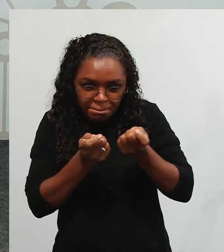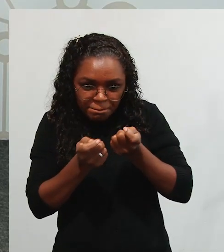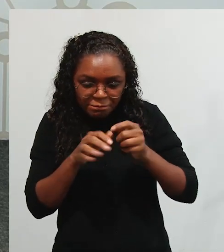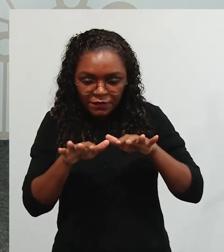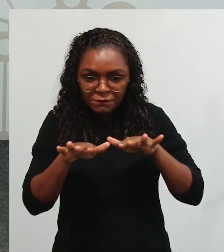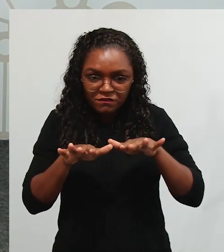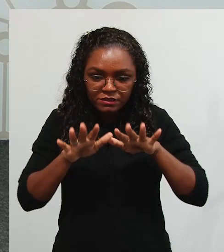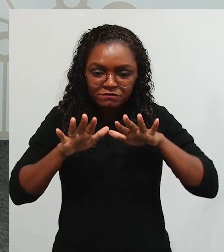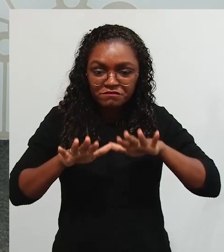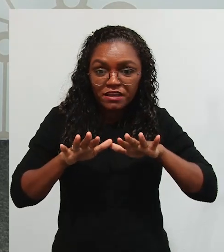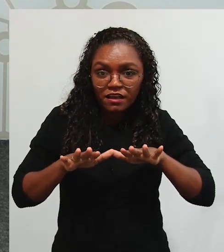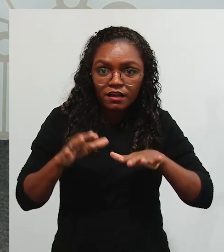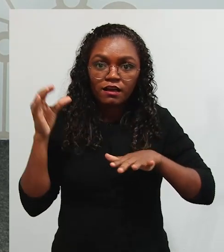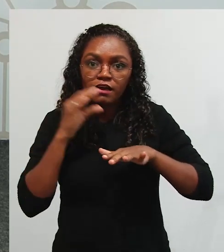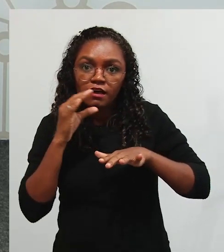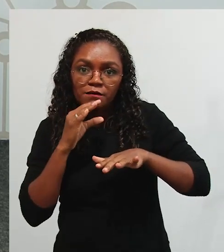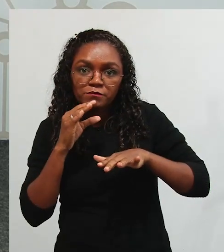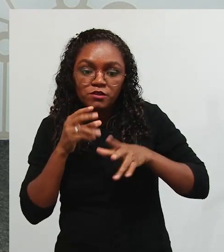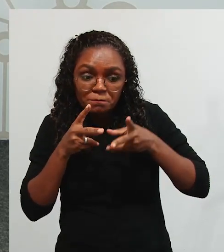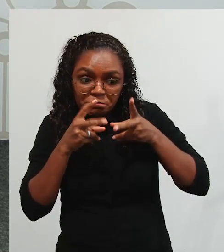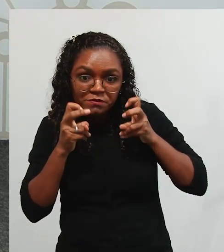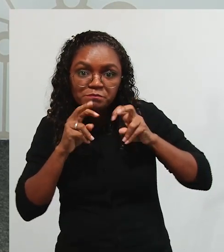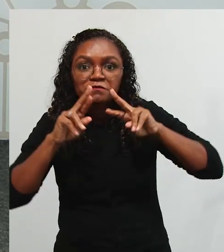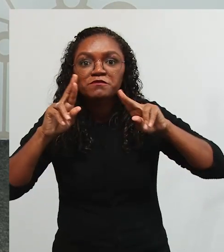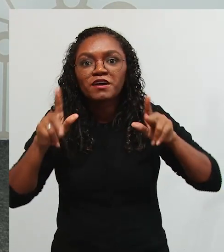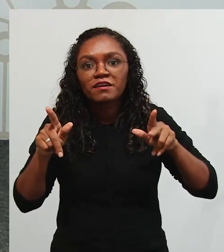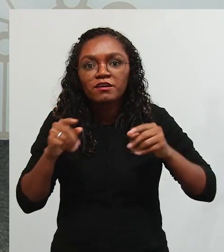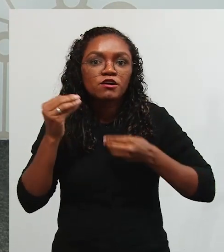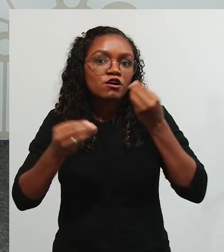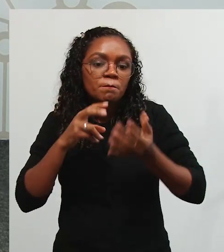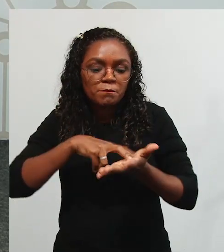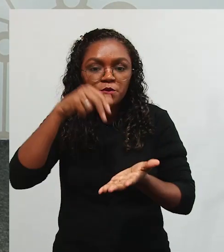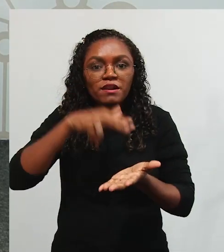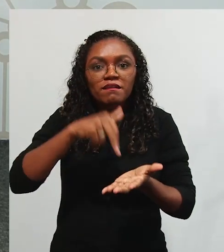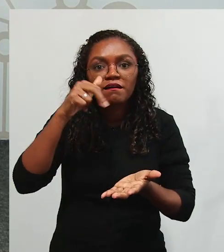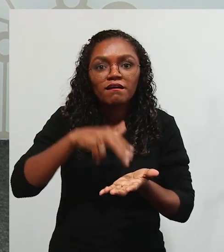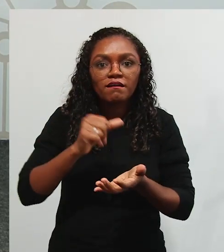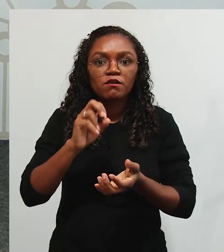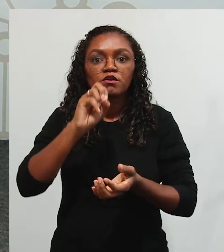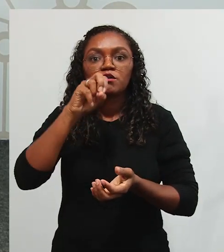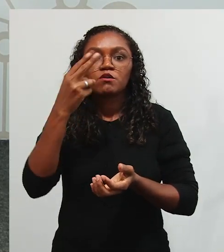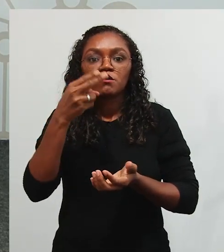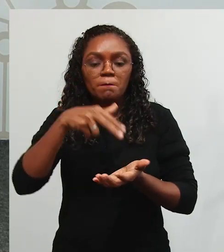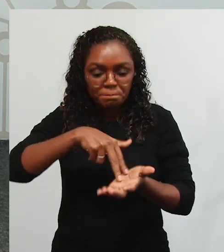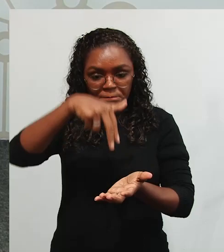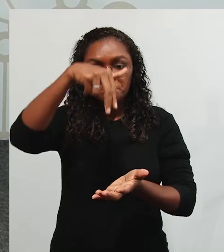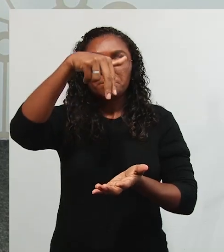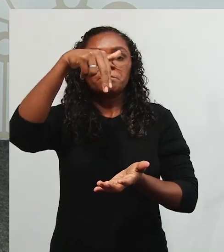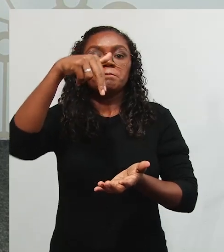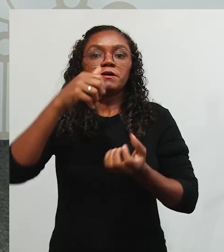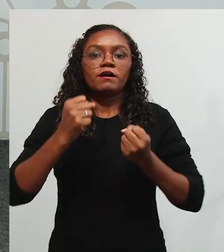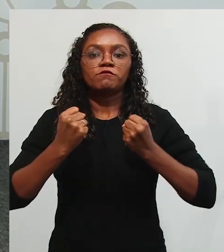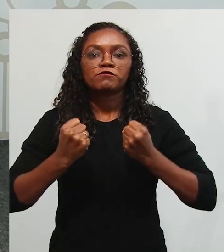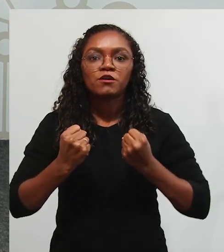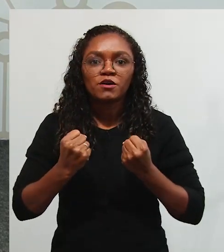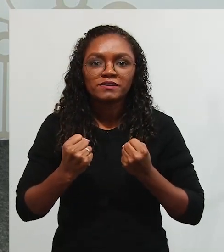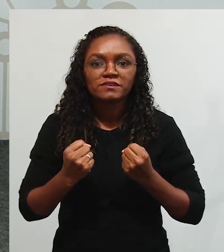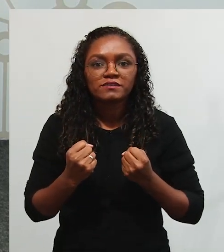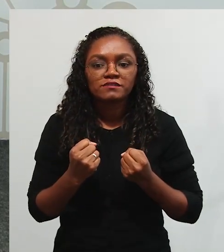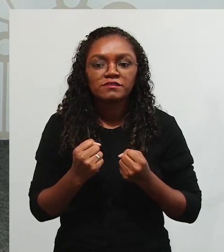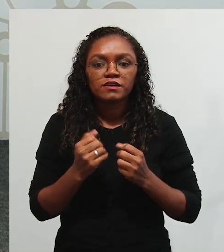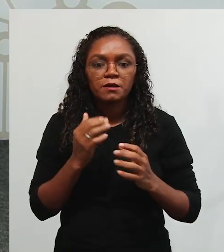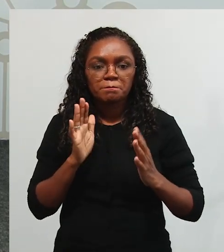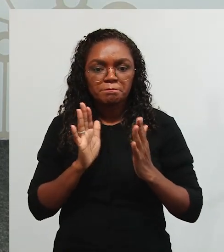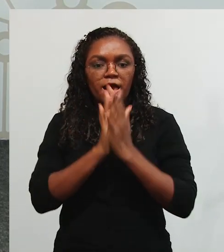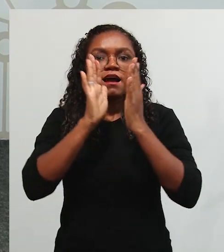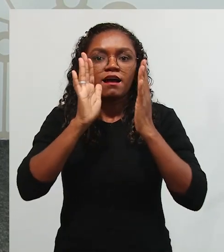aquela motricidade fina, ou como ela vai pular, como ela vai ter que se equilibrar após o salto, as Força, sensações. impacto.